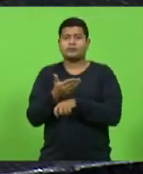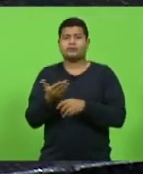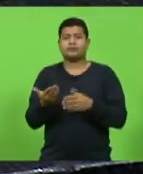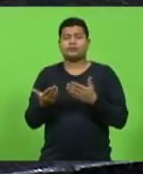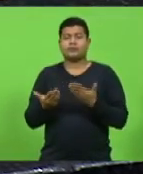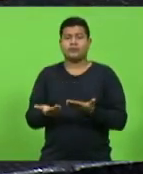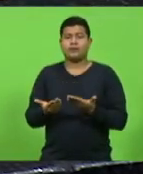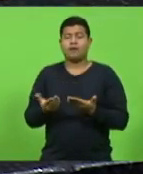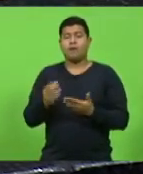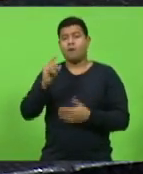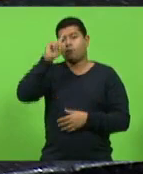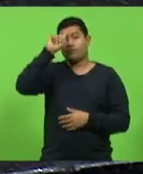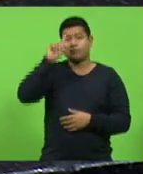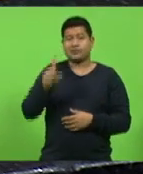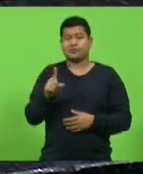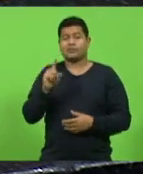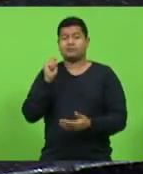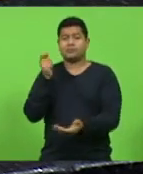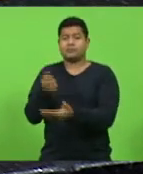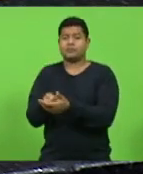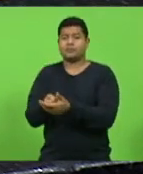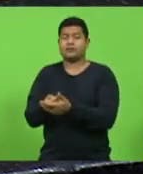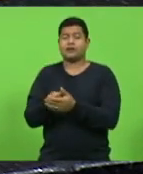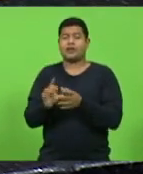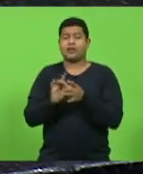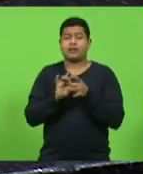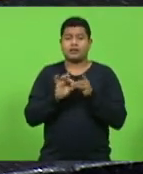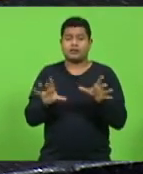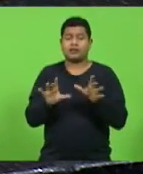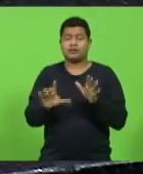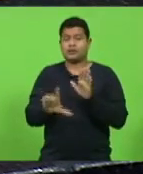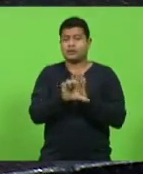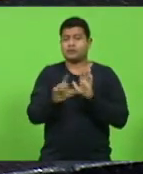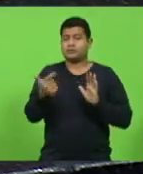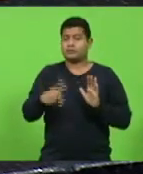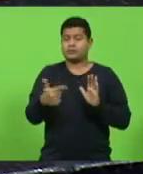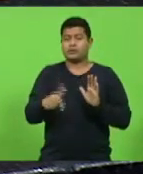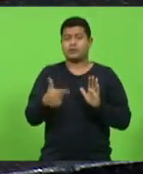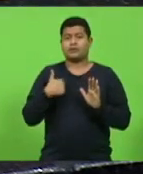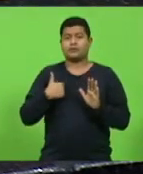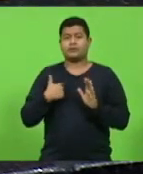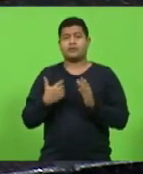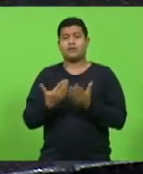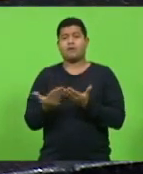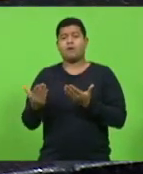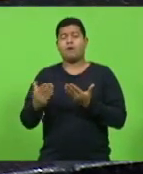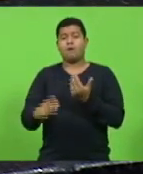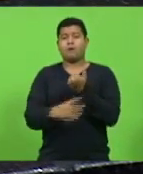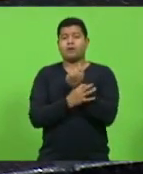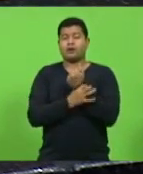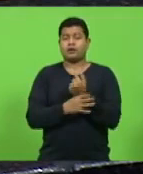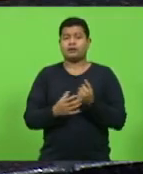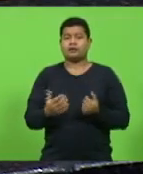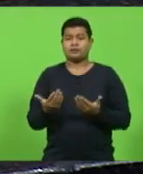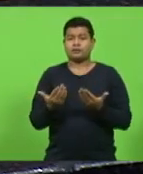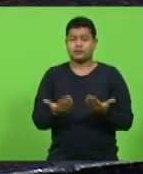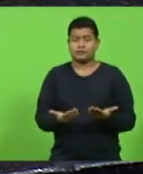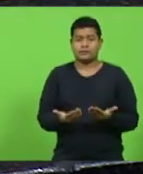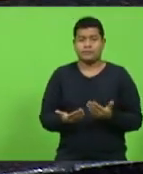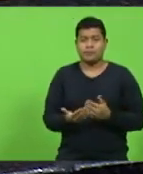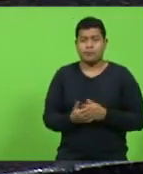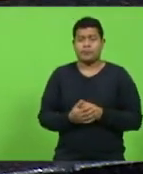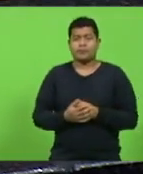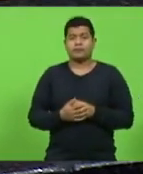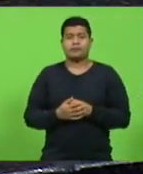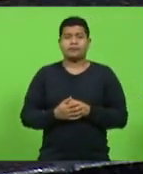não autorizadas por lei ou sem a observância de prescrições legais. Da mesma forma,